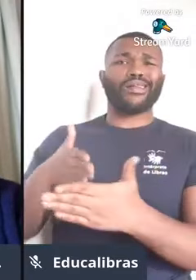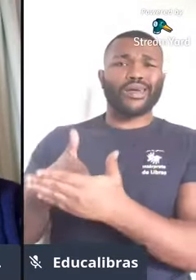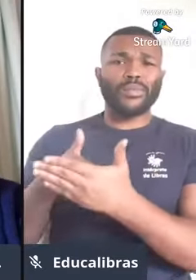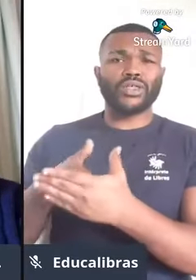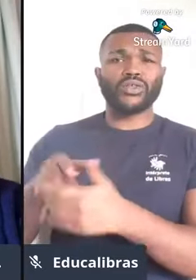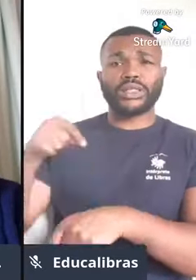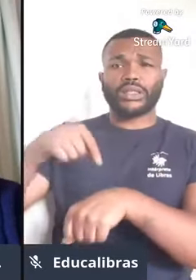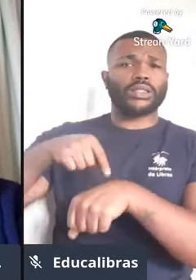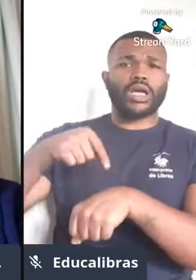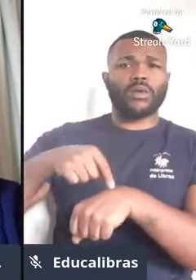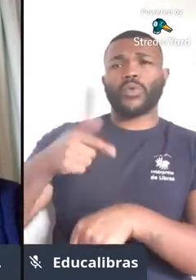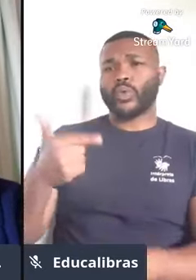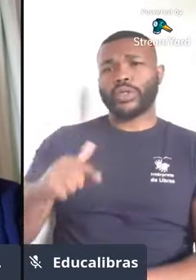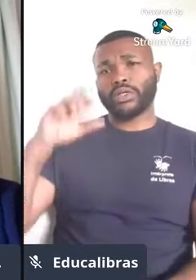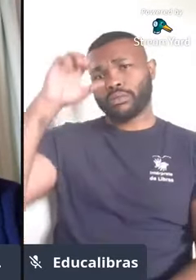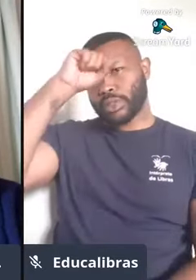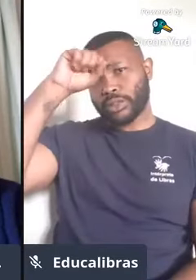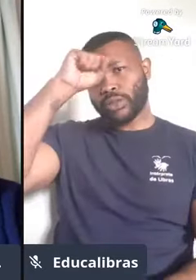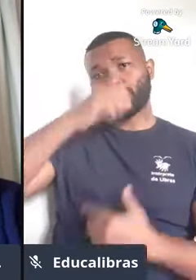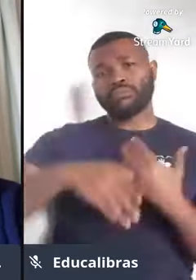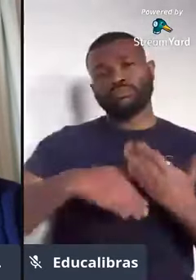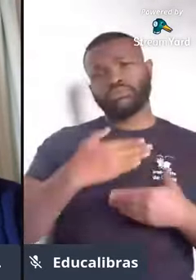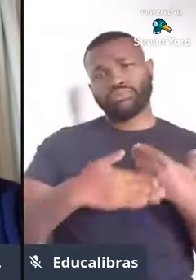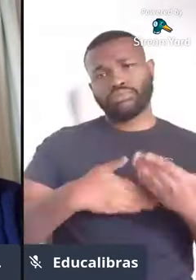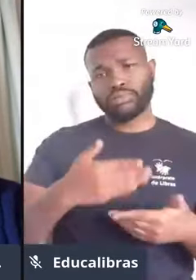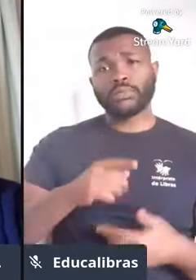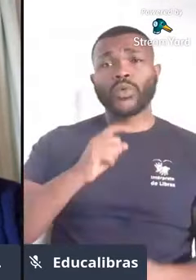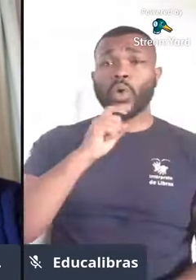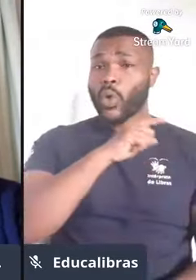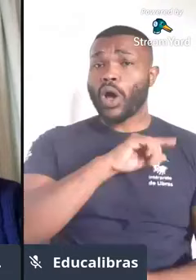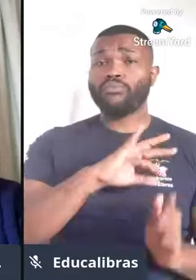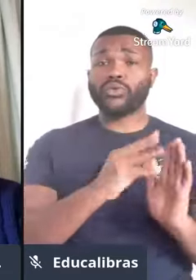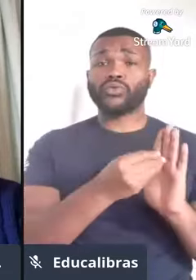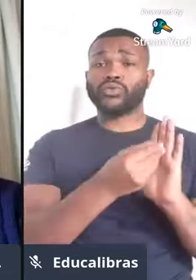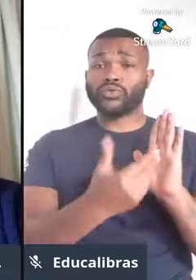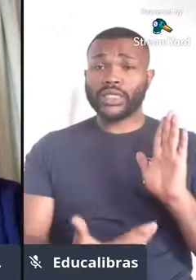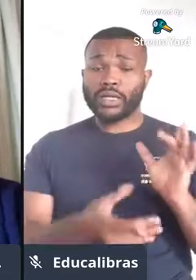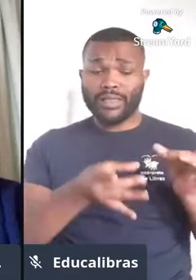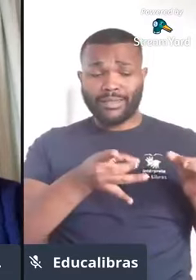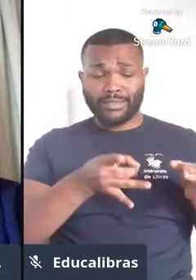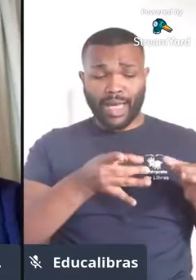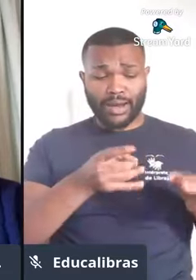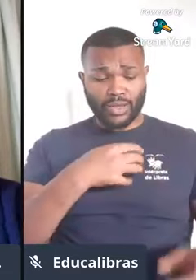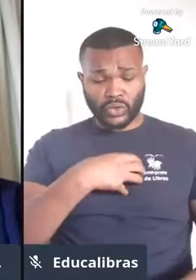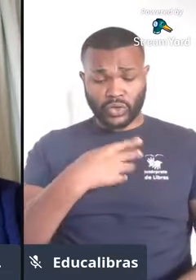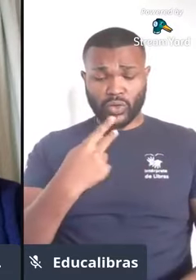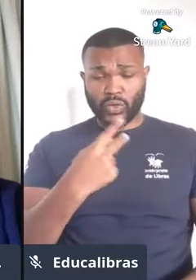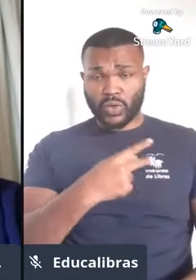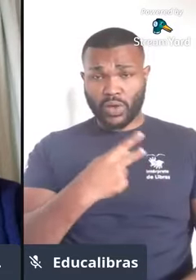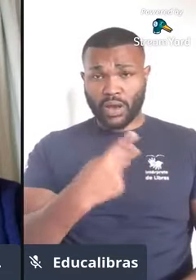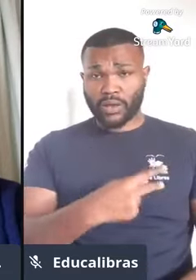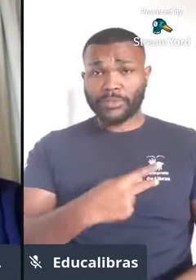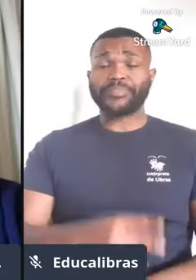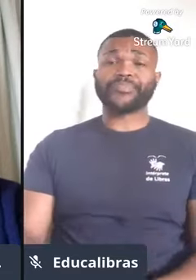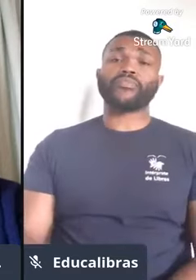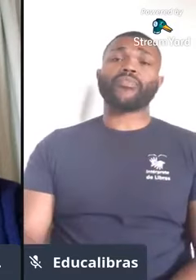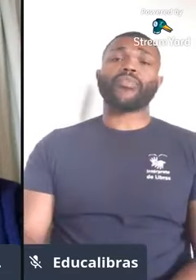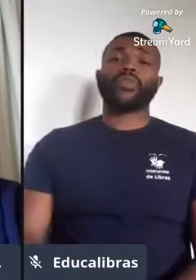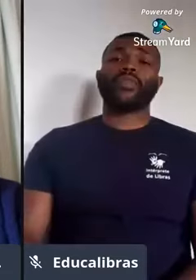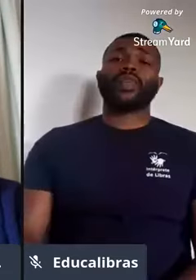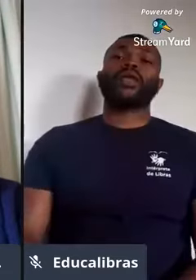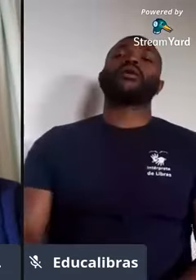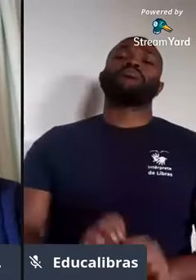duração da aprendizagem, desde que, obviamente, justificada, tecnicamente justificada, a extensão do curso pode